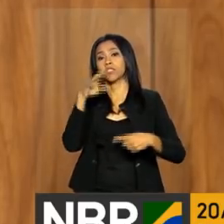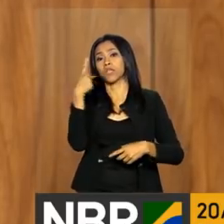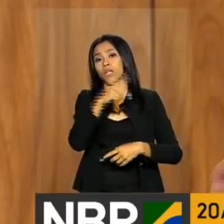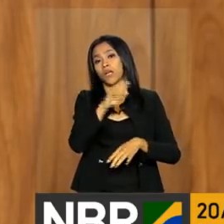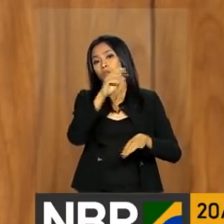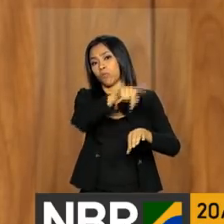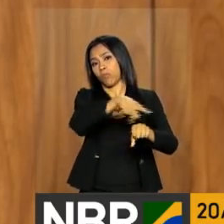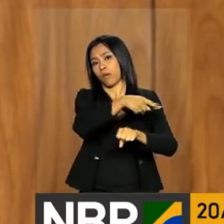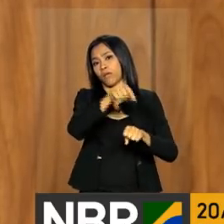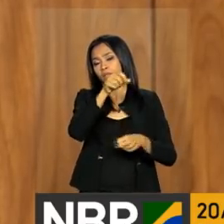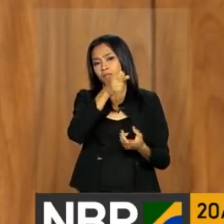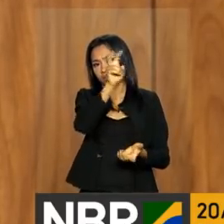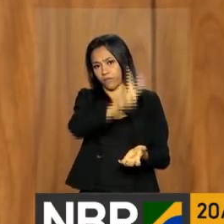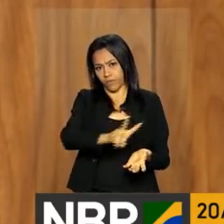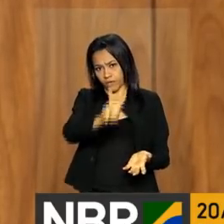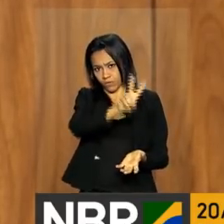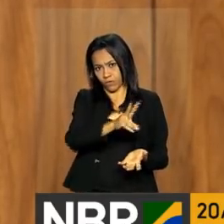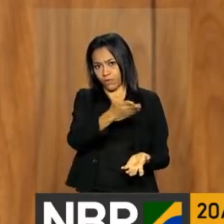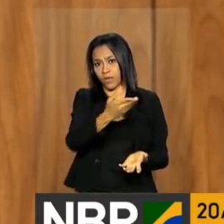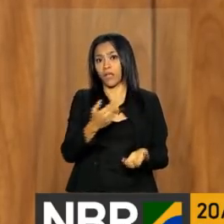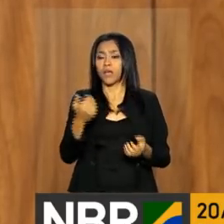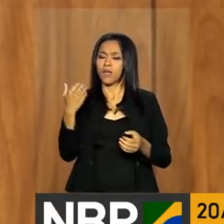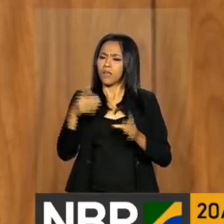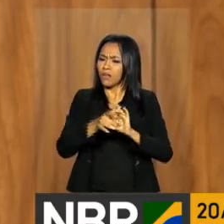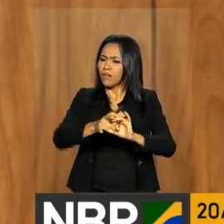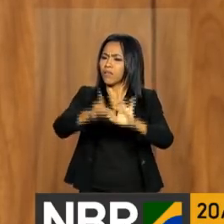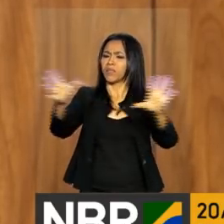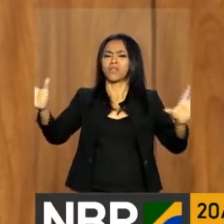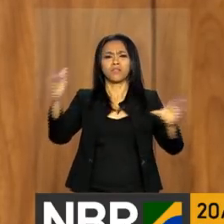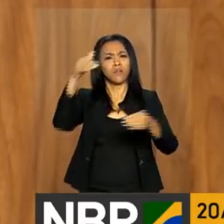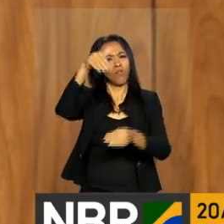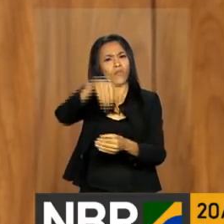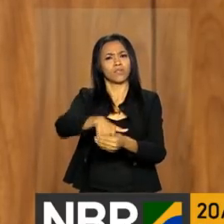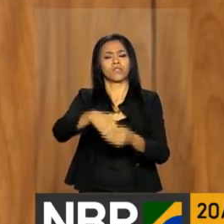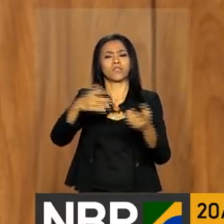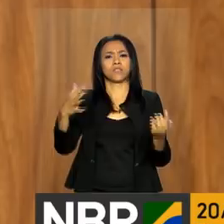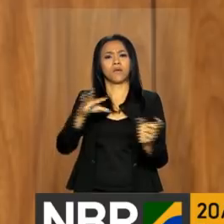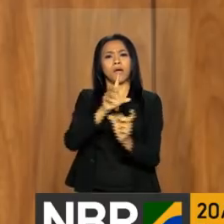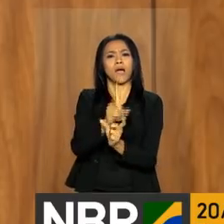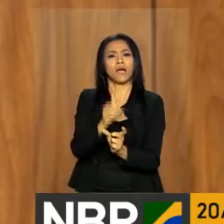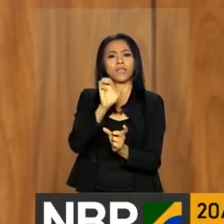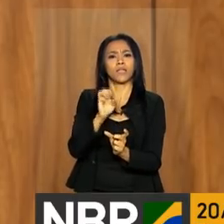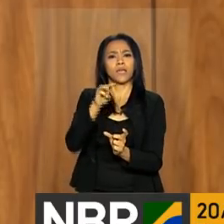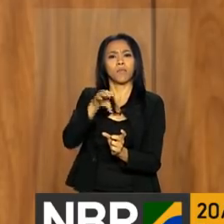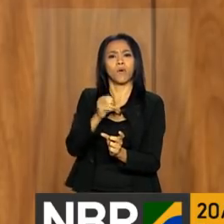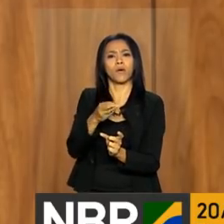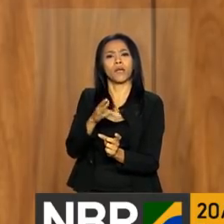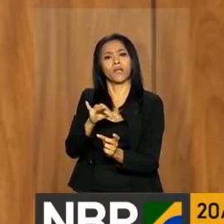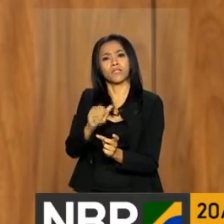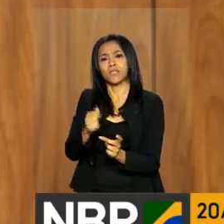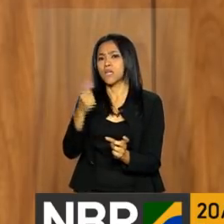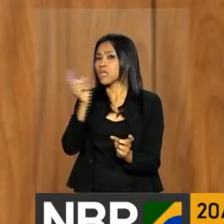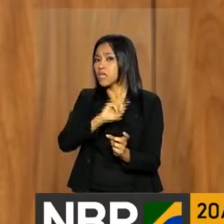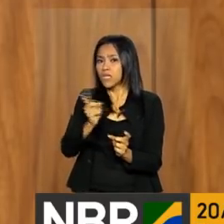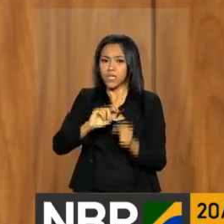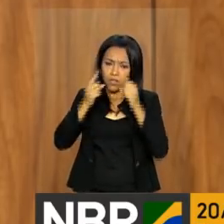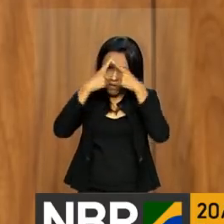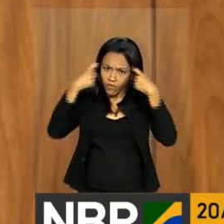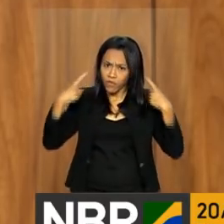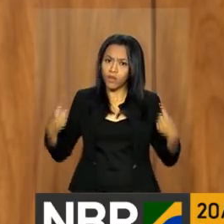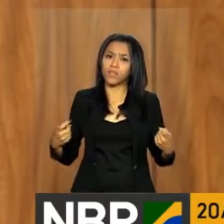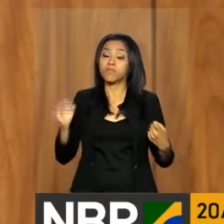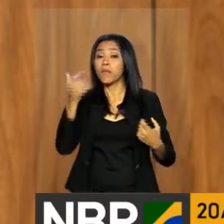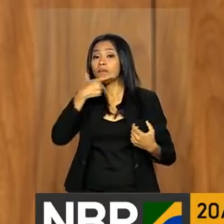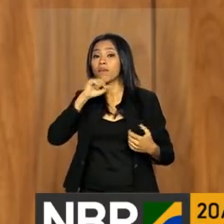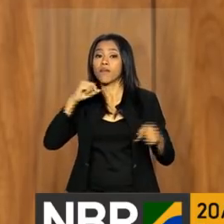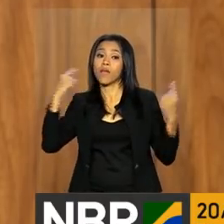Venezuela, a democracia plena nas eleições e a não agressão aos que se opõem ao regime que,